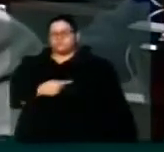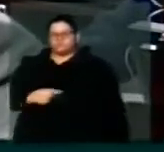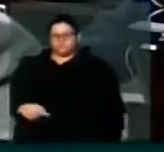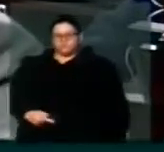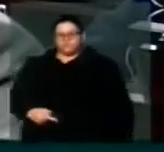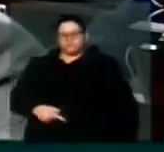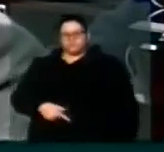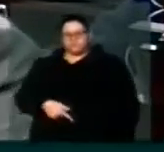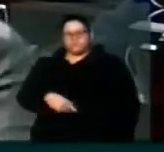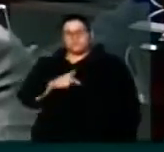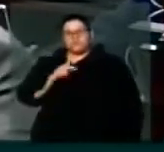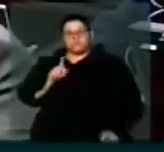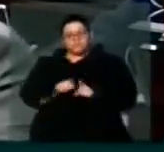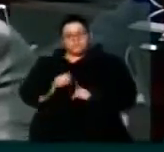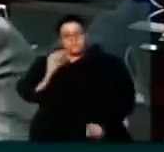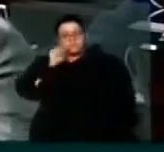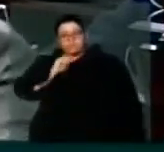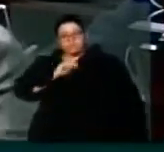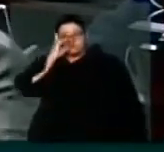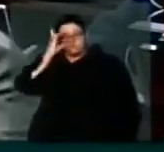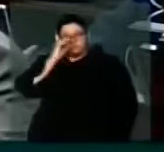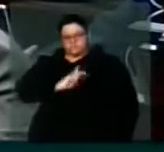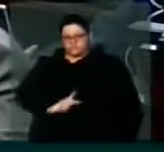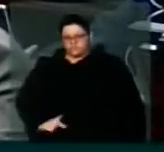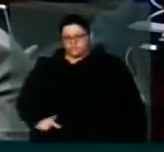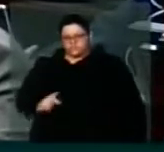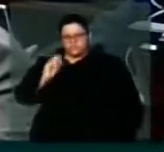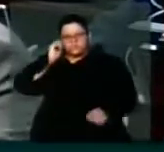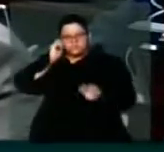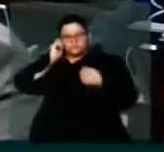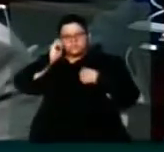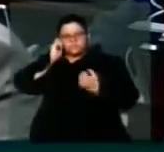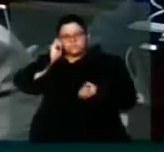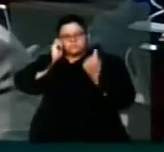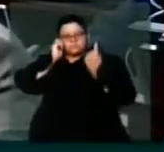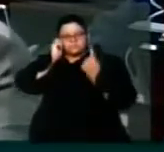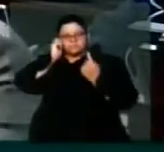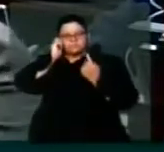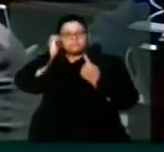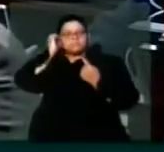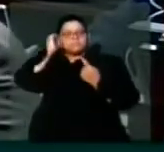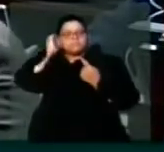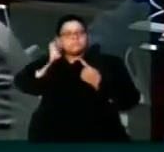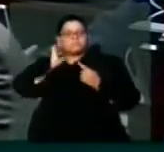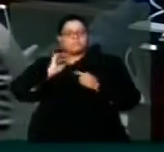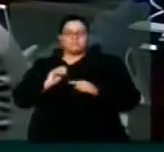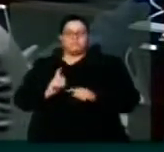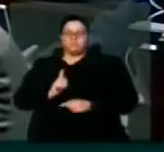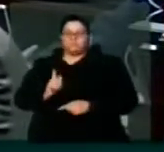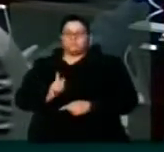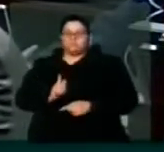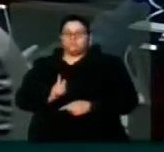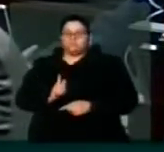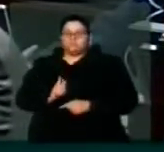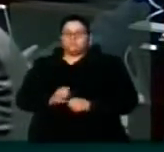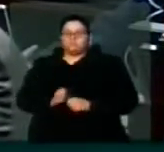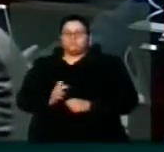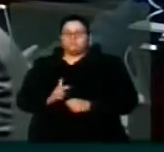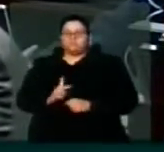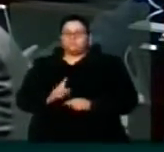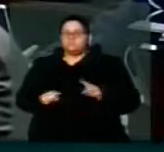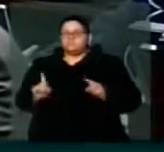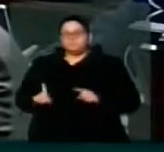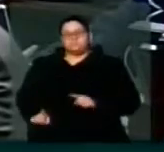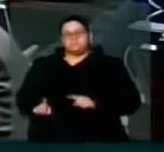à presidente da República, também estranhei essa, mas é um direito do procurador, mas quero dizer aqui a Vossa